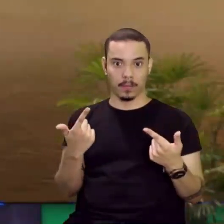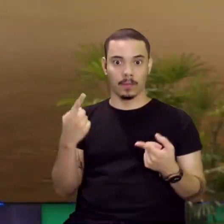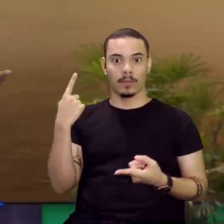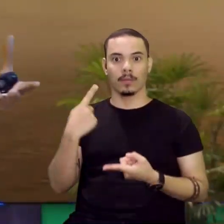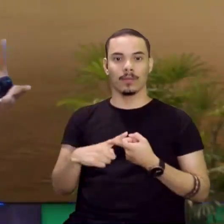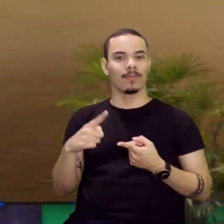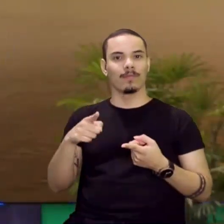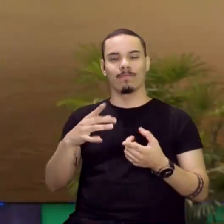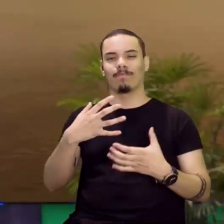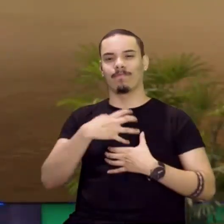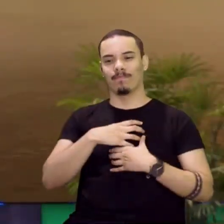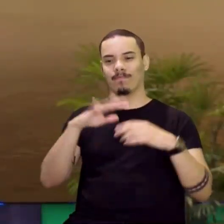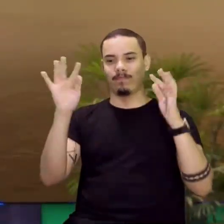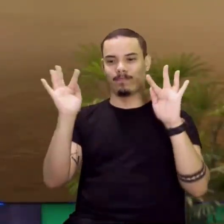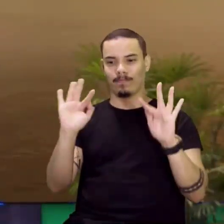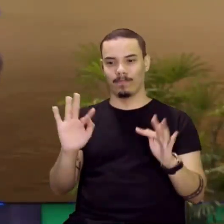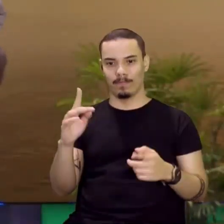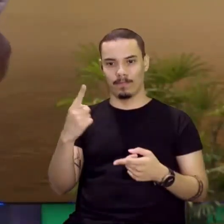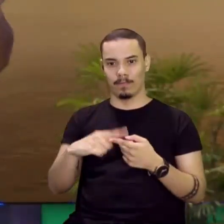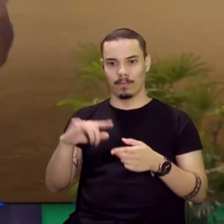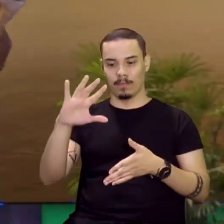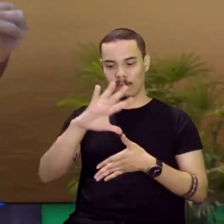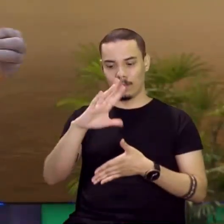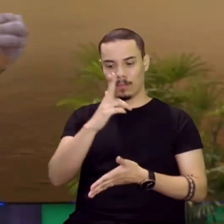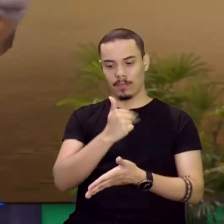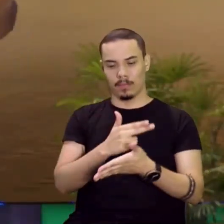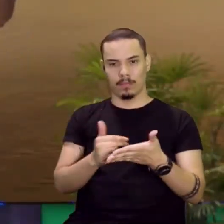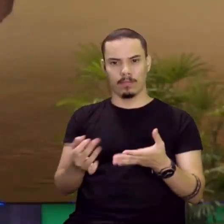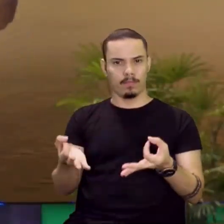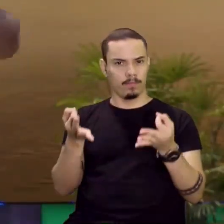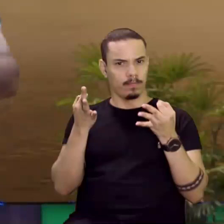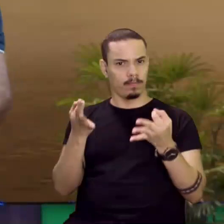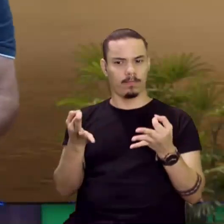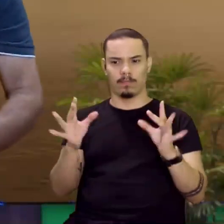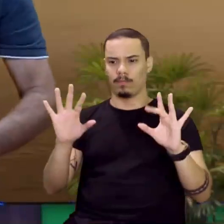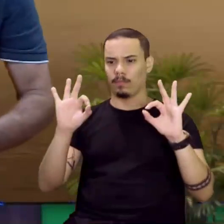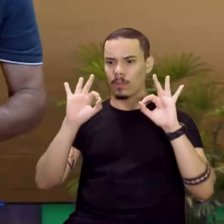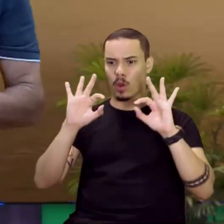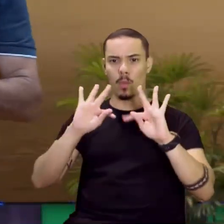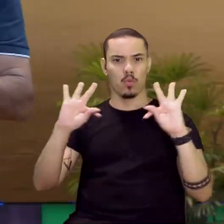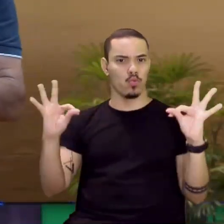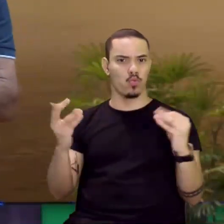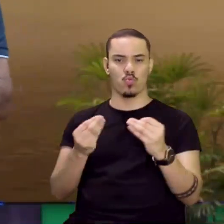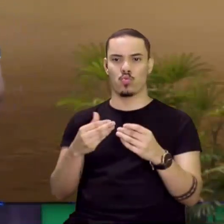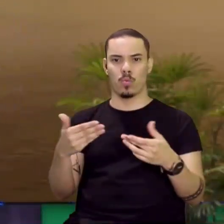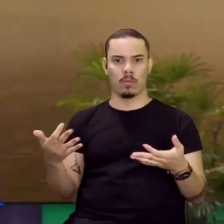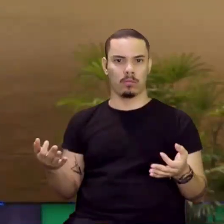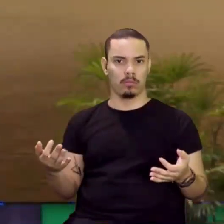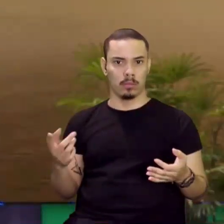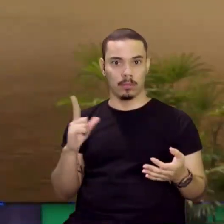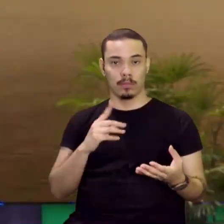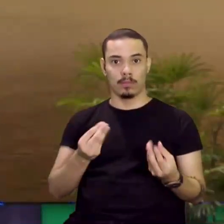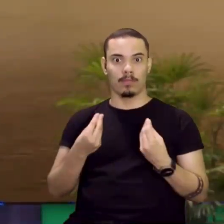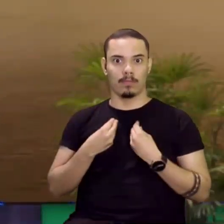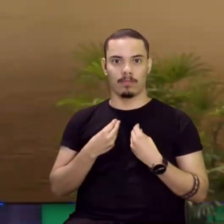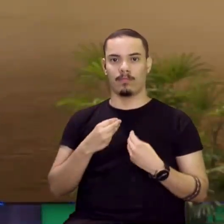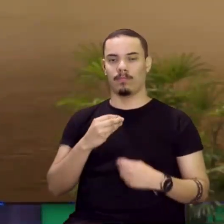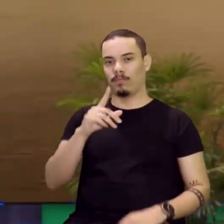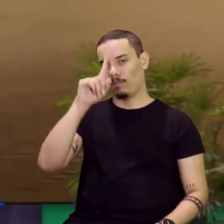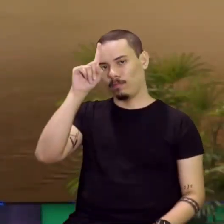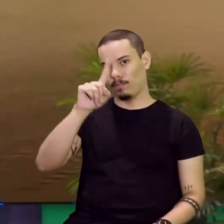Fica feliz. Por quê? Porque o mapa, se ele estiver bem feito, ele vai te mostrando os caminhos,